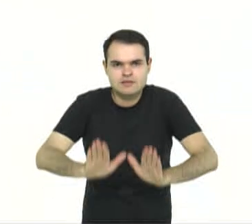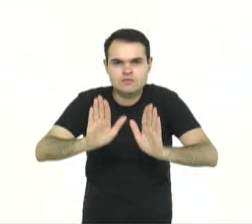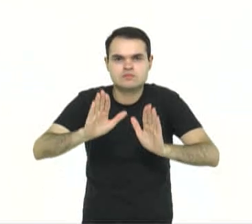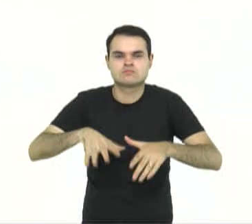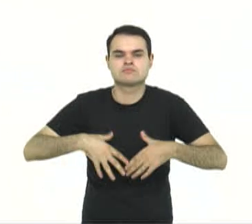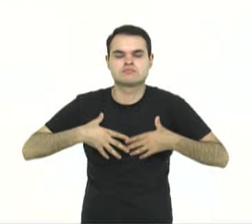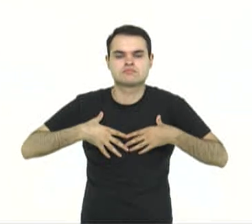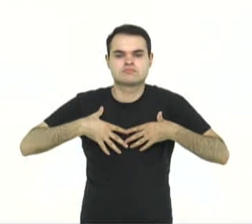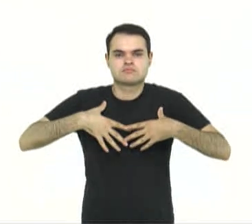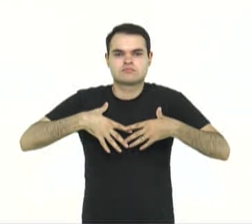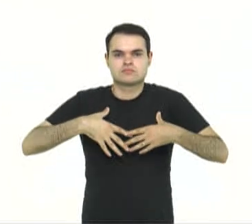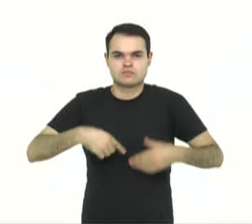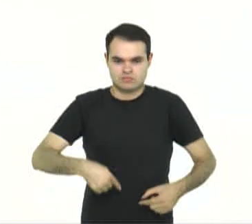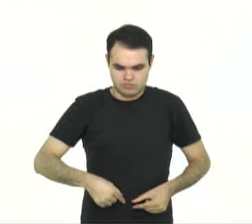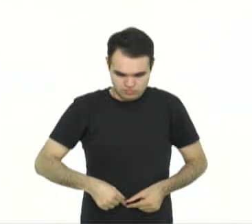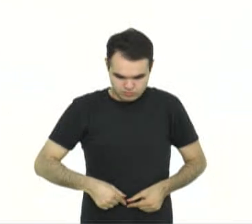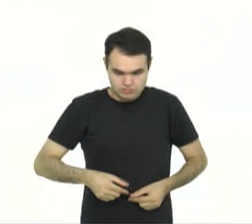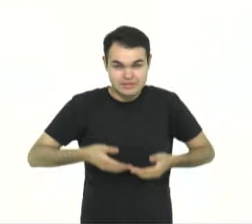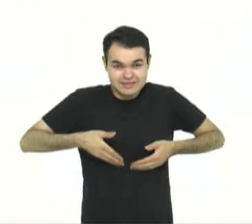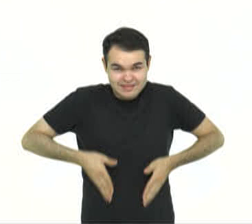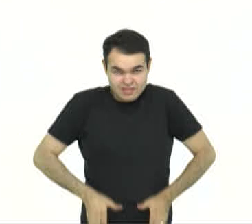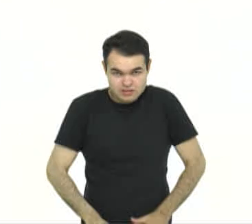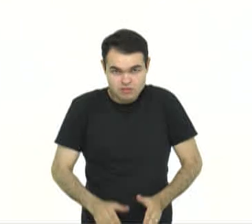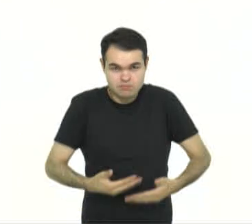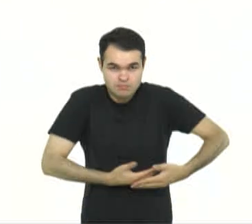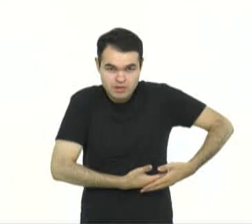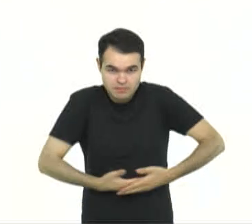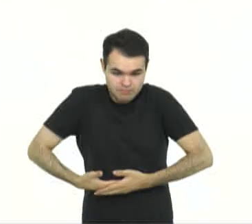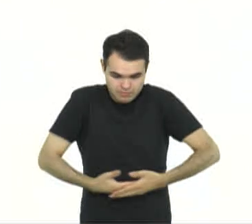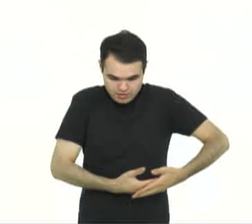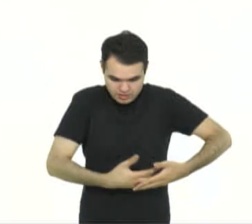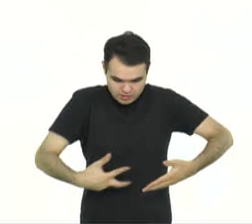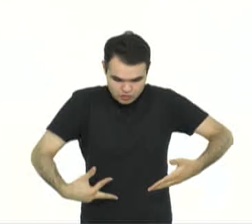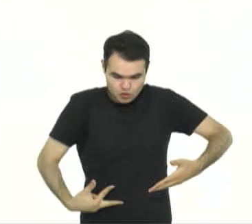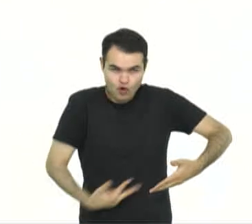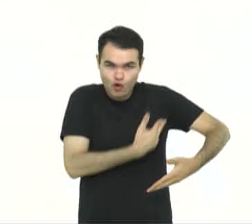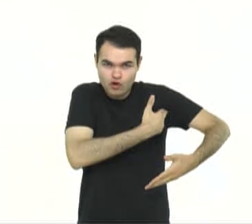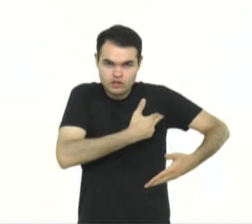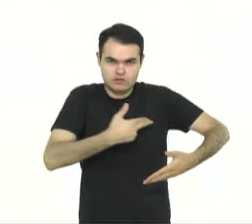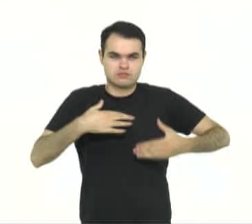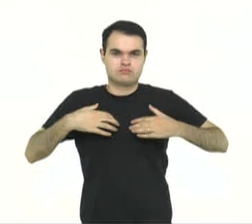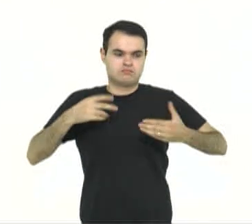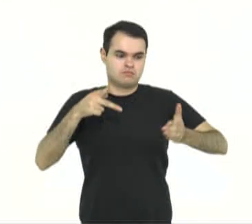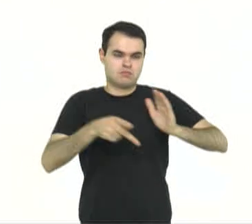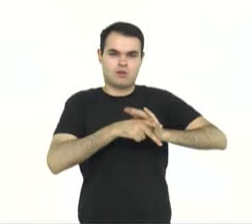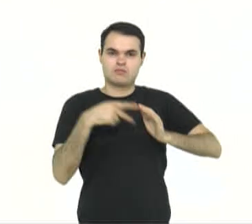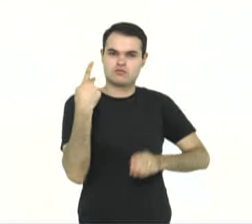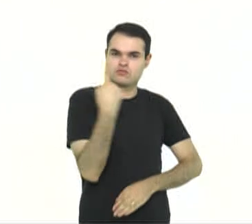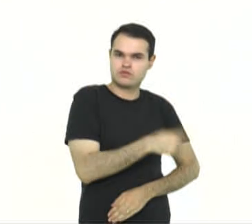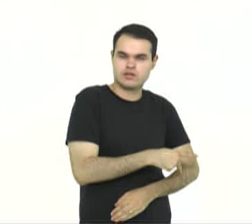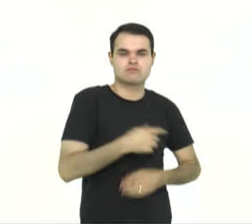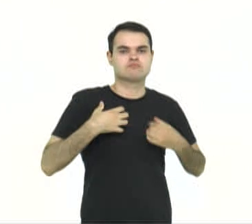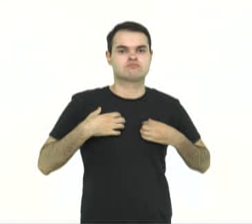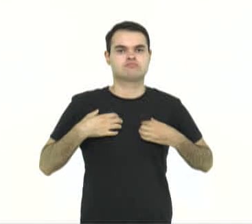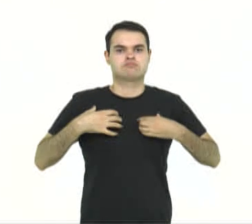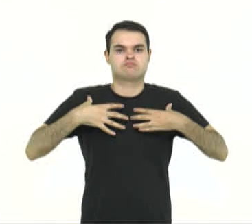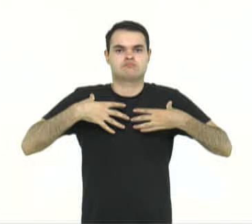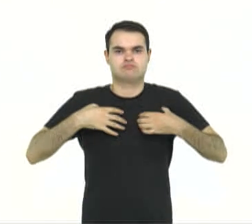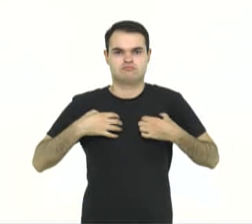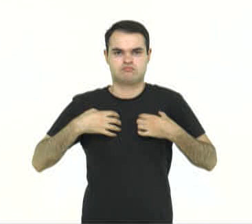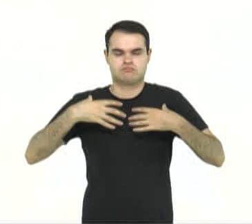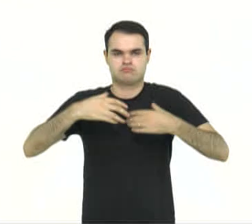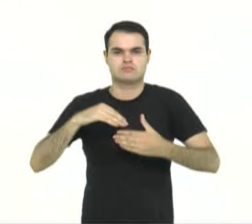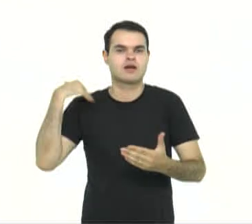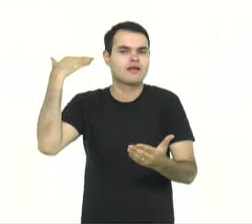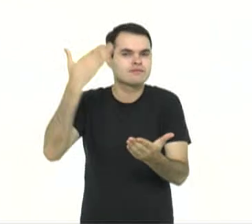ar deixou de ser oferecido pelo cordão umbilical e ficou a cargo do sistema circulatório. Até